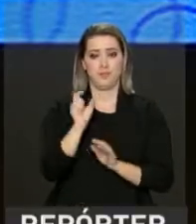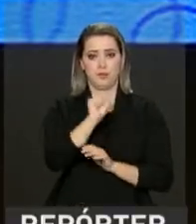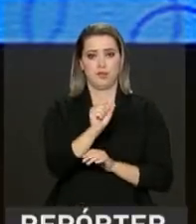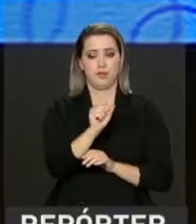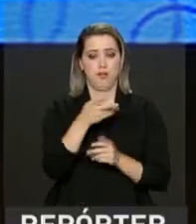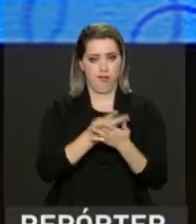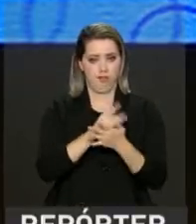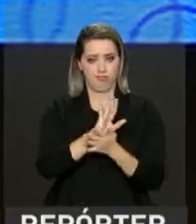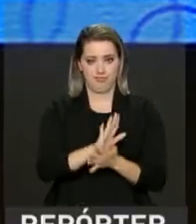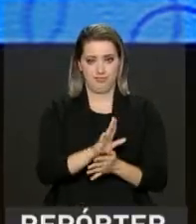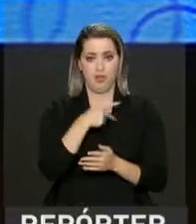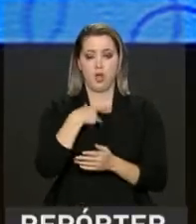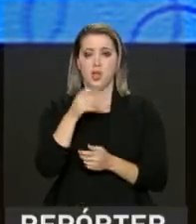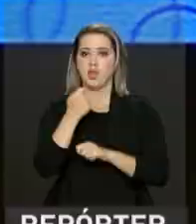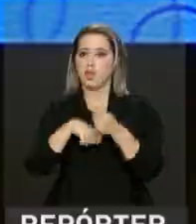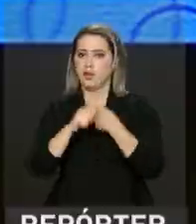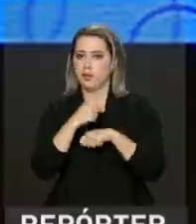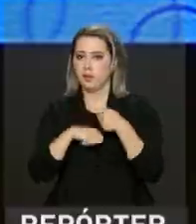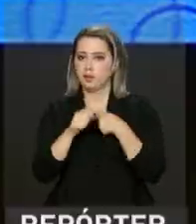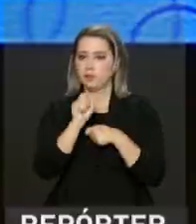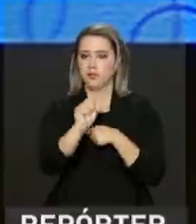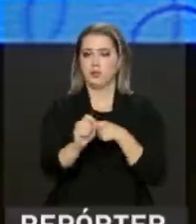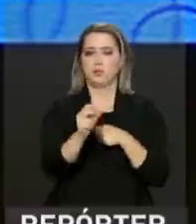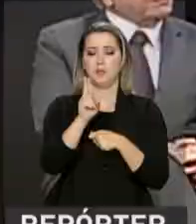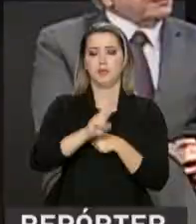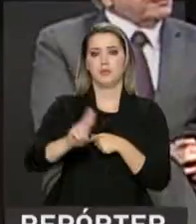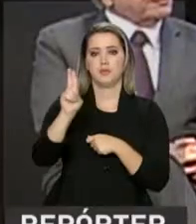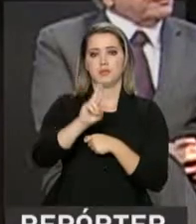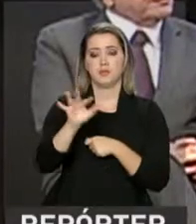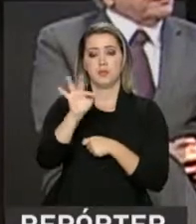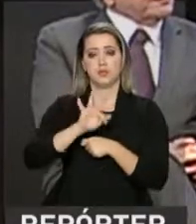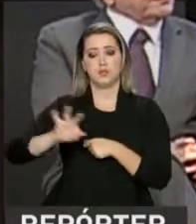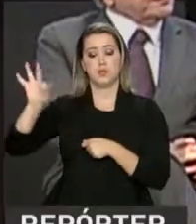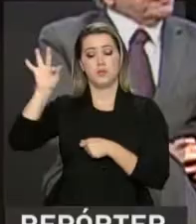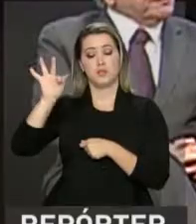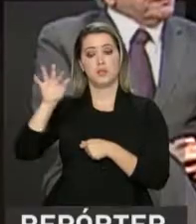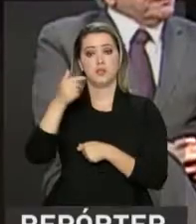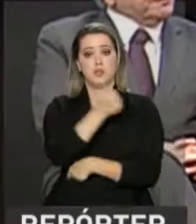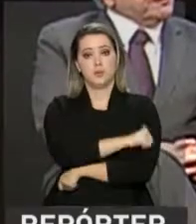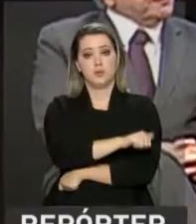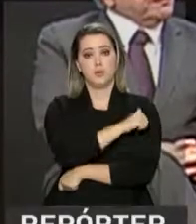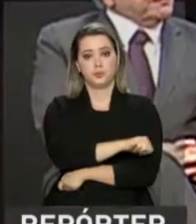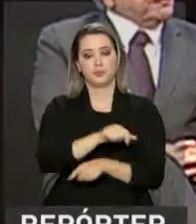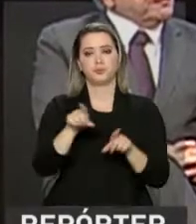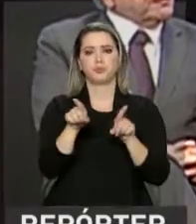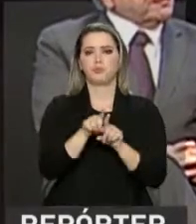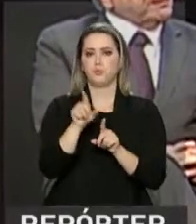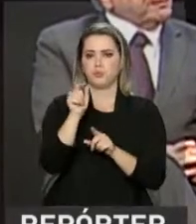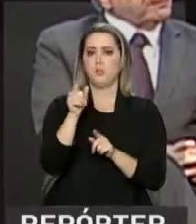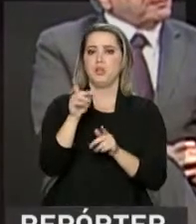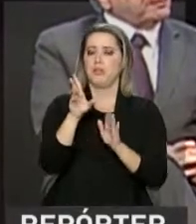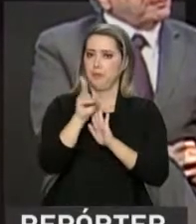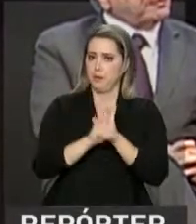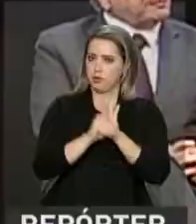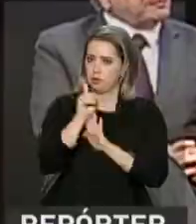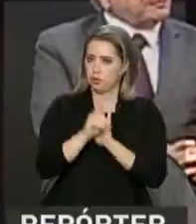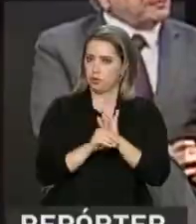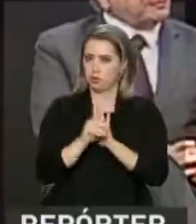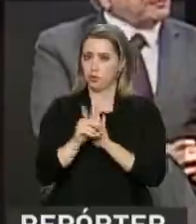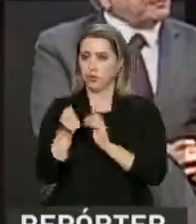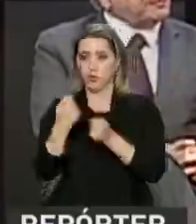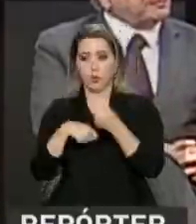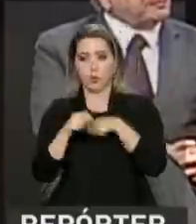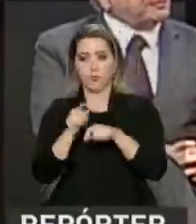economia pela universidade federal do rio de janeiro e em direito pela universidade estadual do rio de janeiro castro também tem